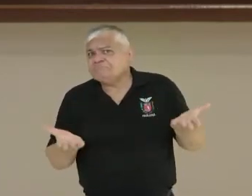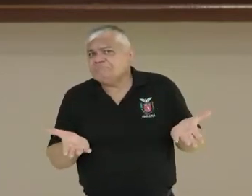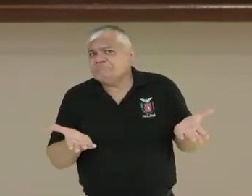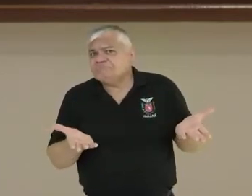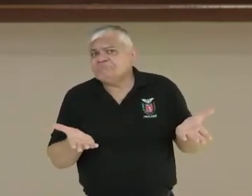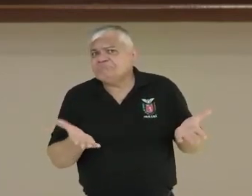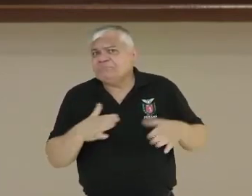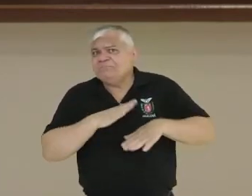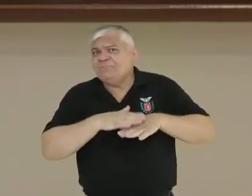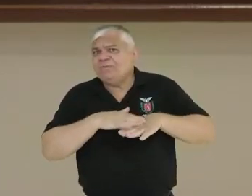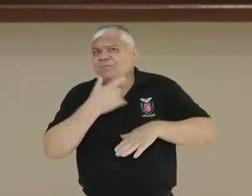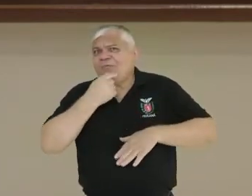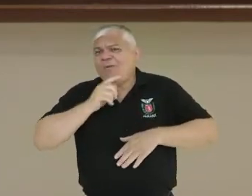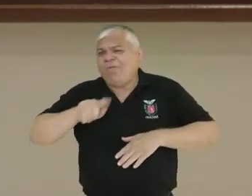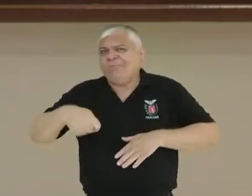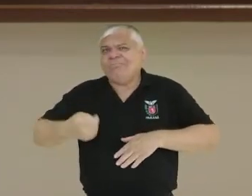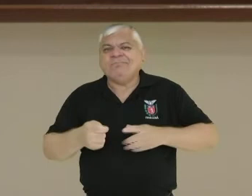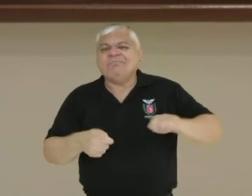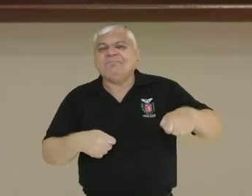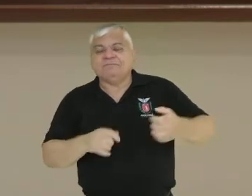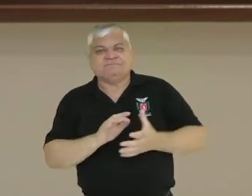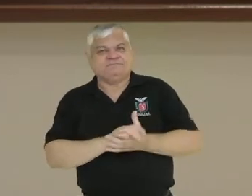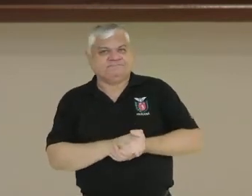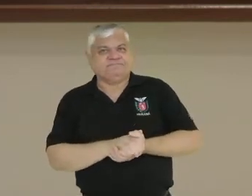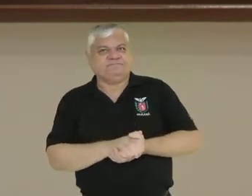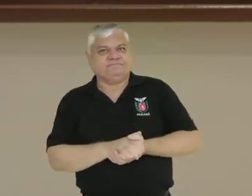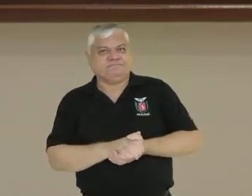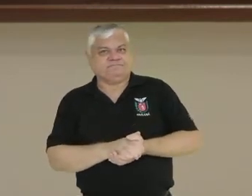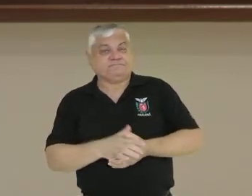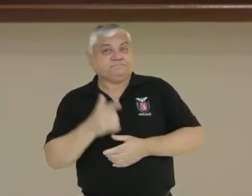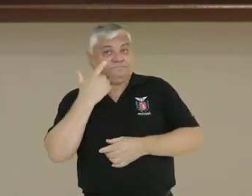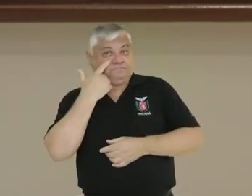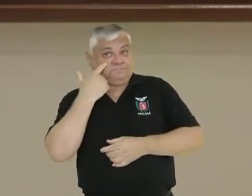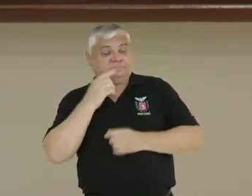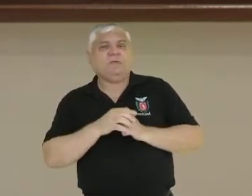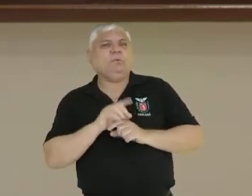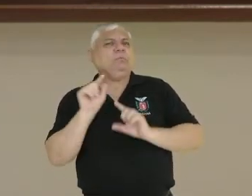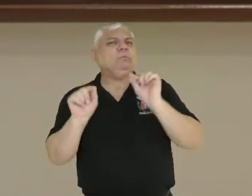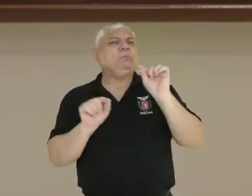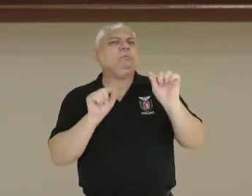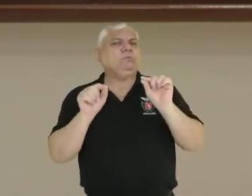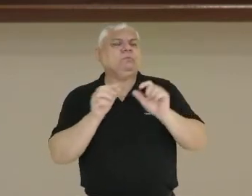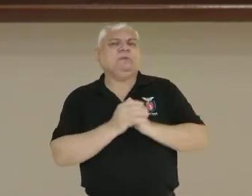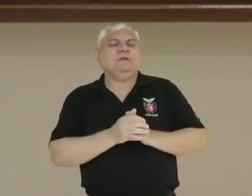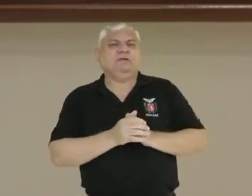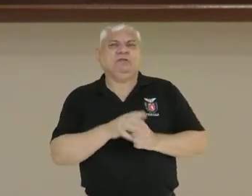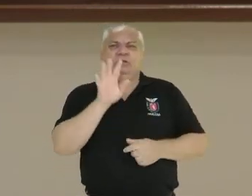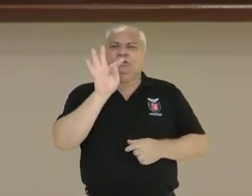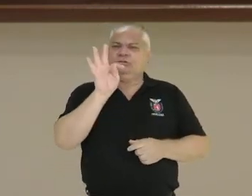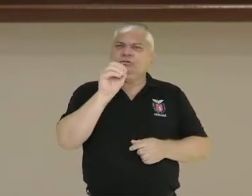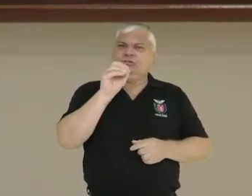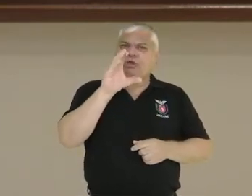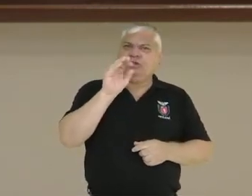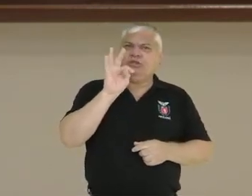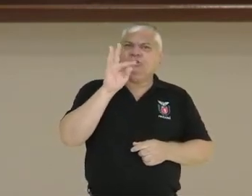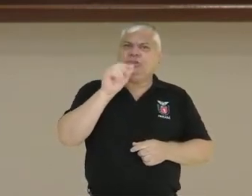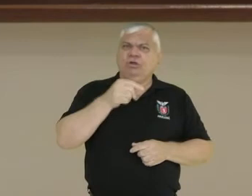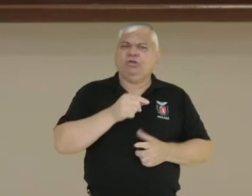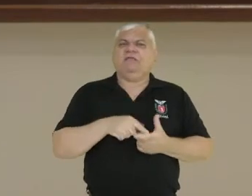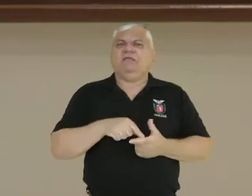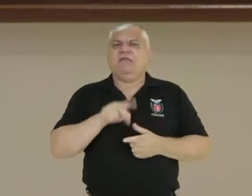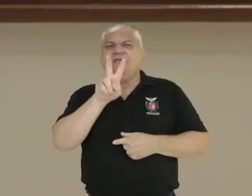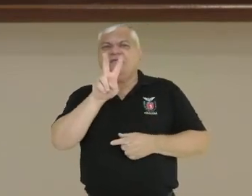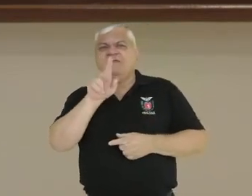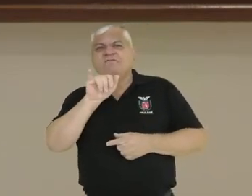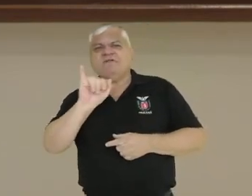Você observou? Bom, vamos ver. Do que será que se trata, Quando nós falamos toque-toque ou vai e vem,